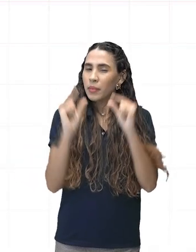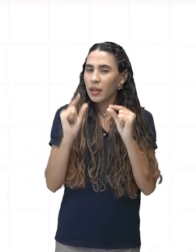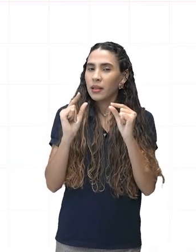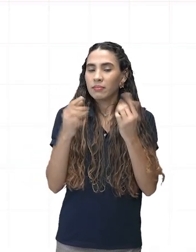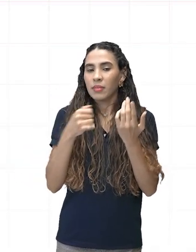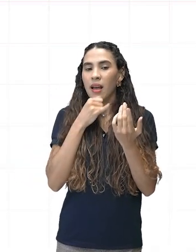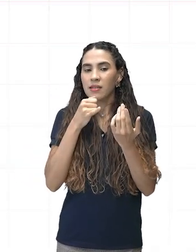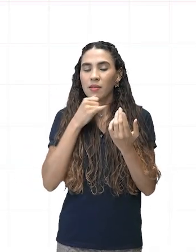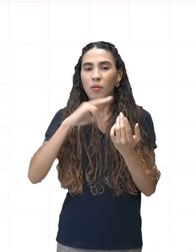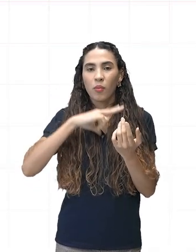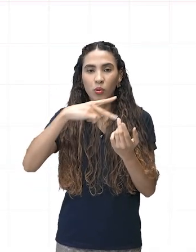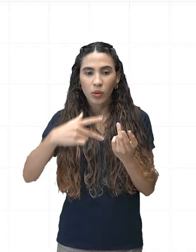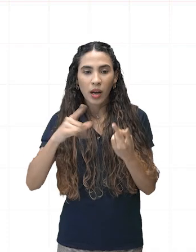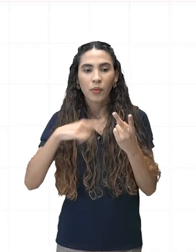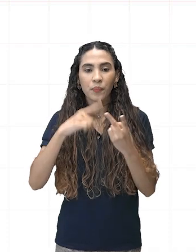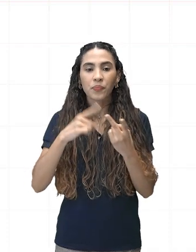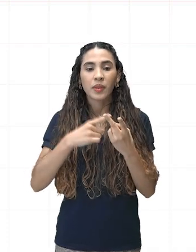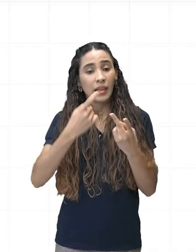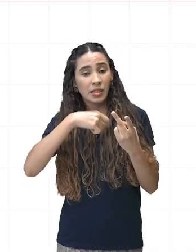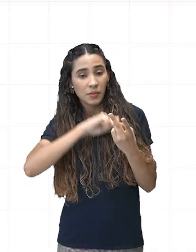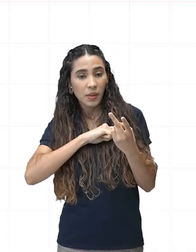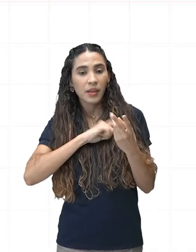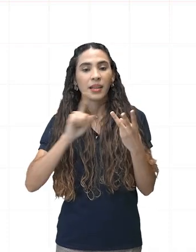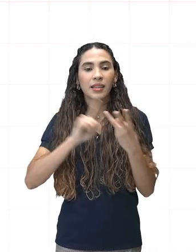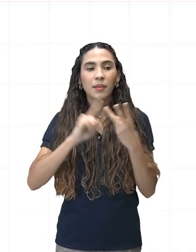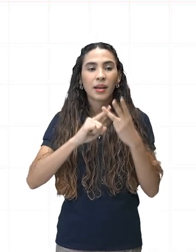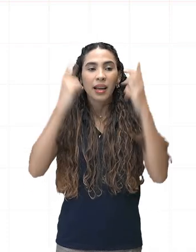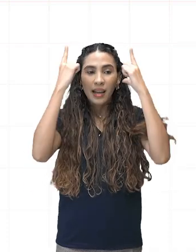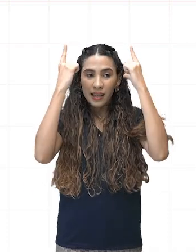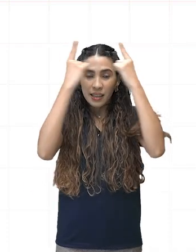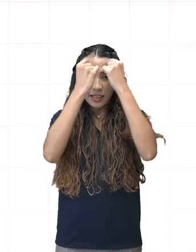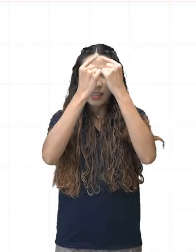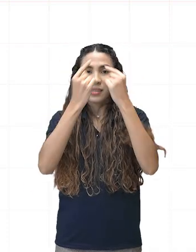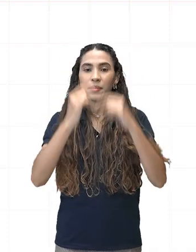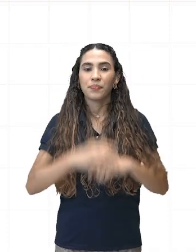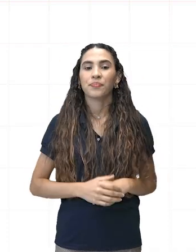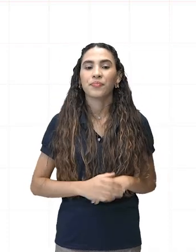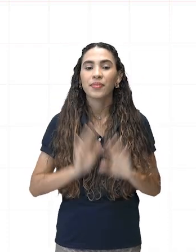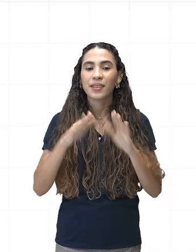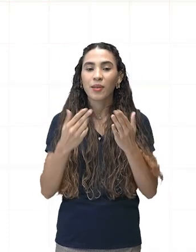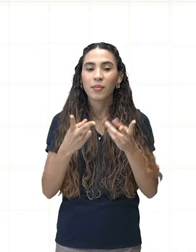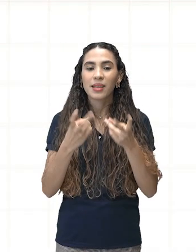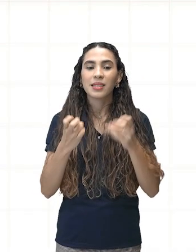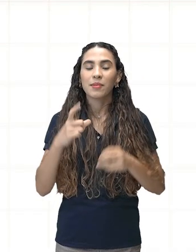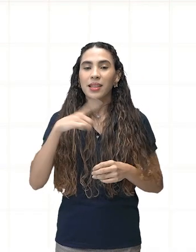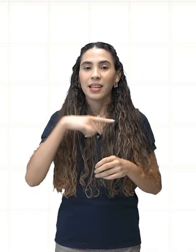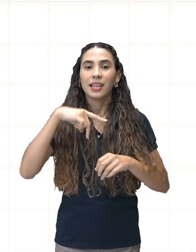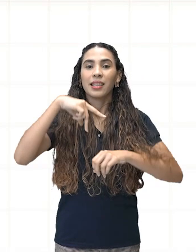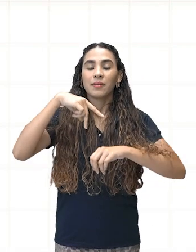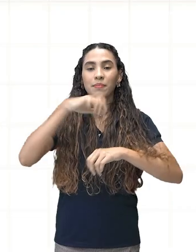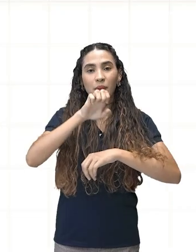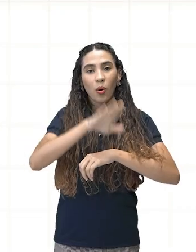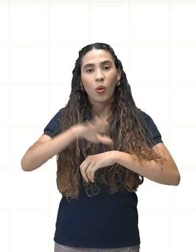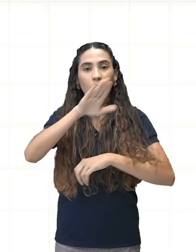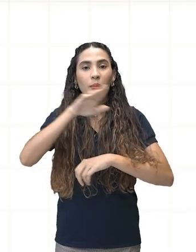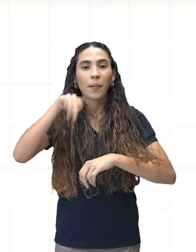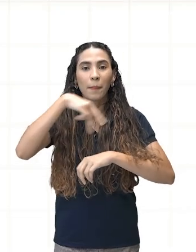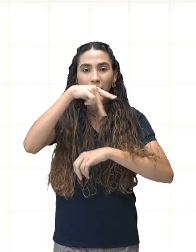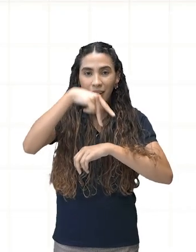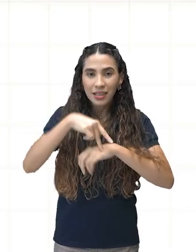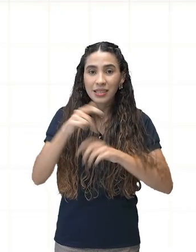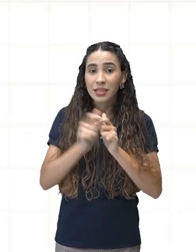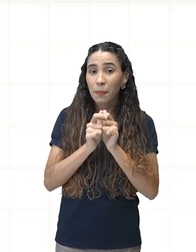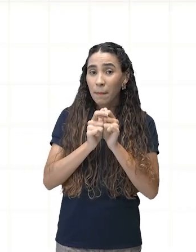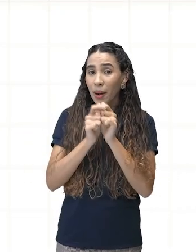caso de Portugal, Espanha e Grécia. Então, observe, enquanto nós temos na Europa países que figuram entre